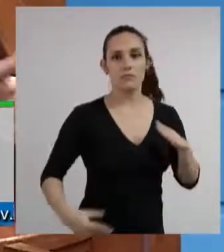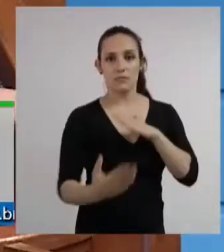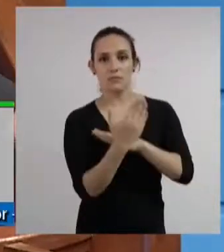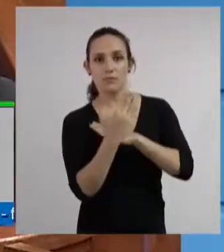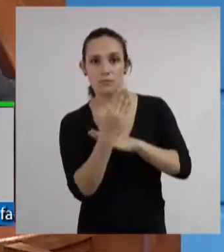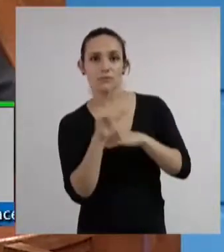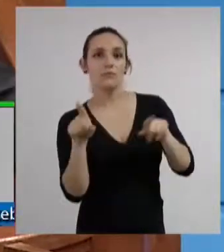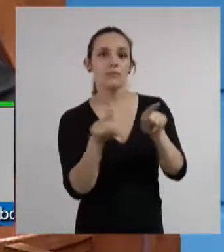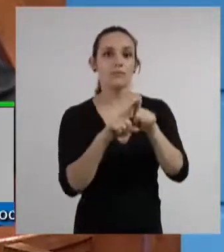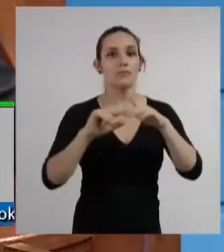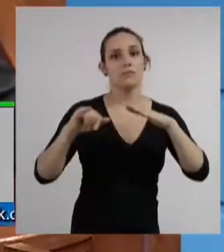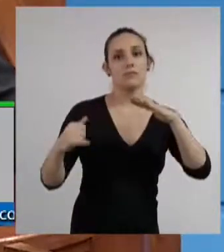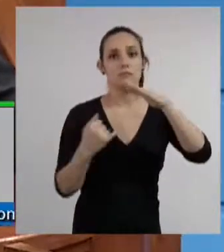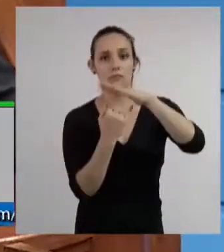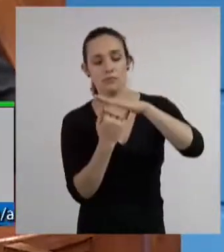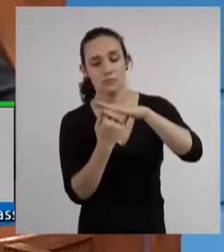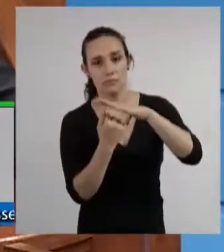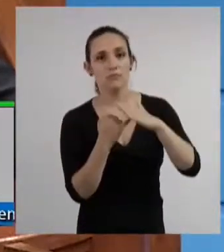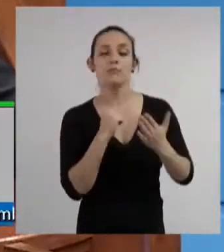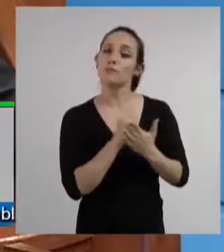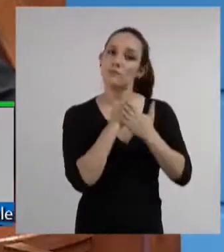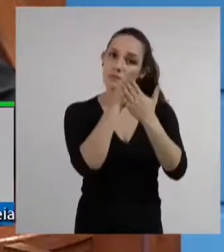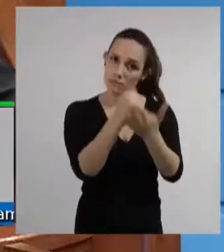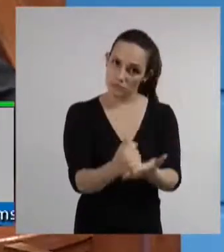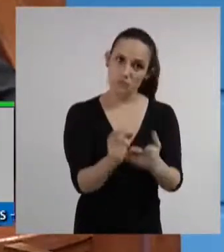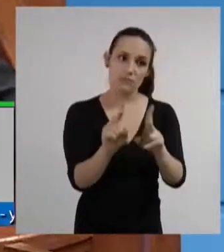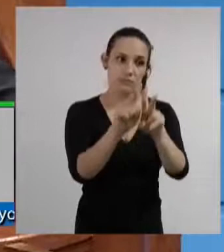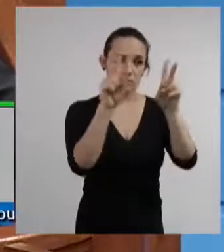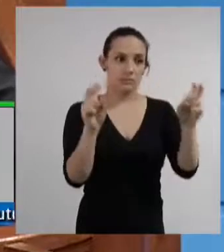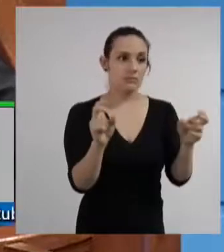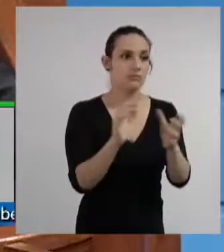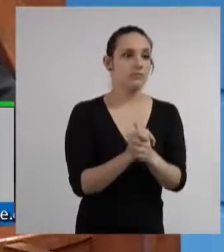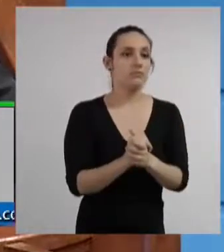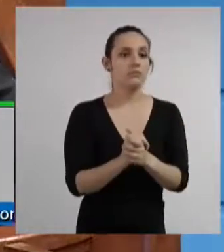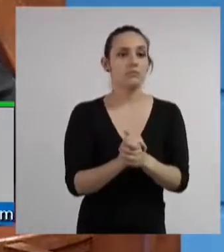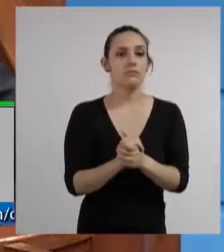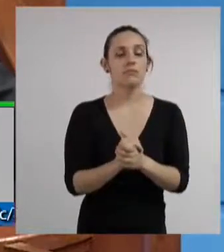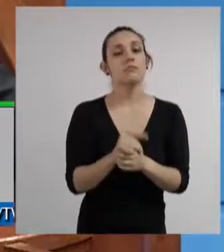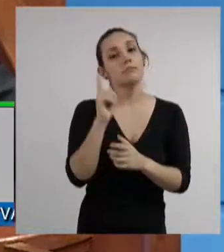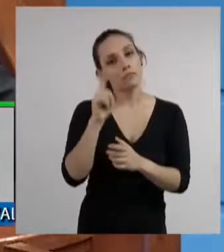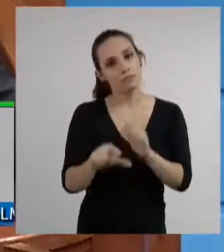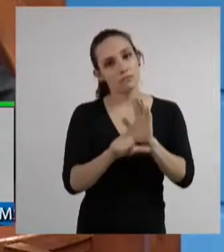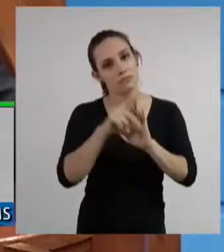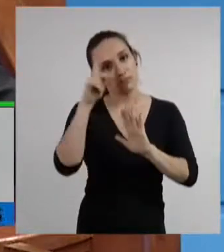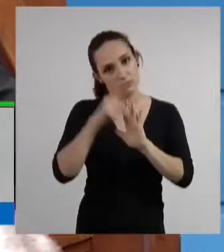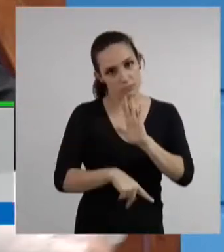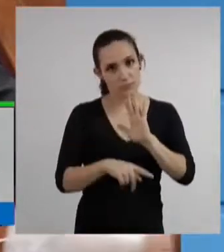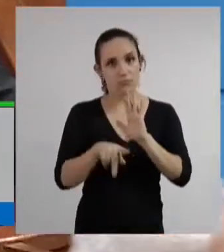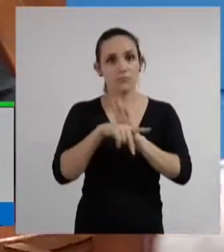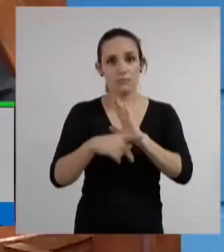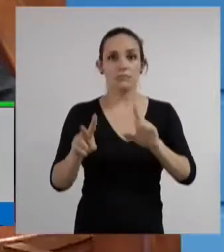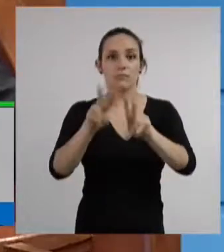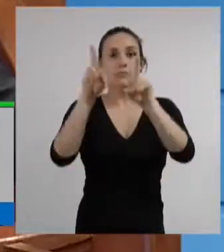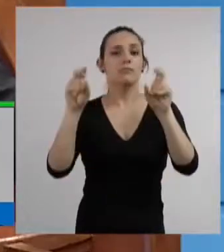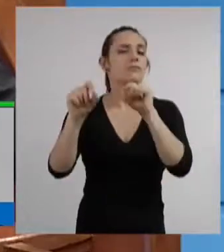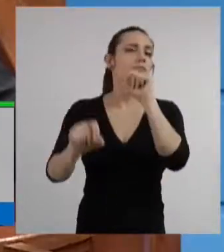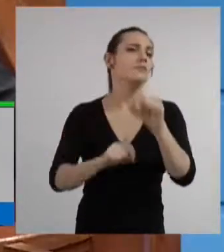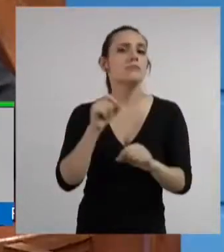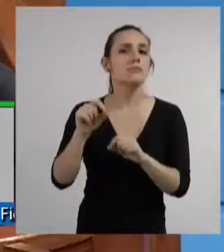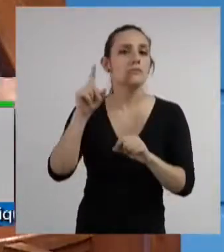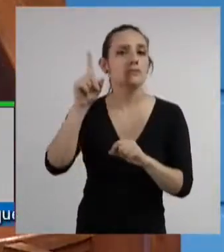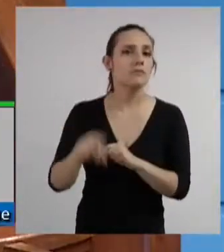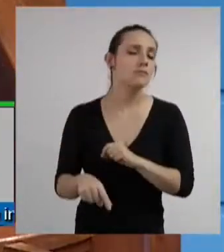de entidades ligadas à causa, que foi o projeto que nós aprovamos aqui sobre a questão